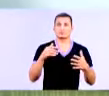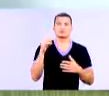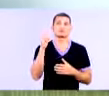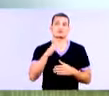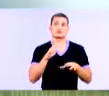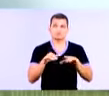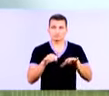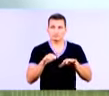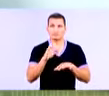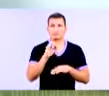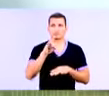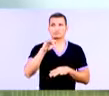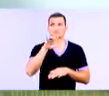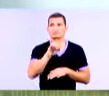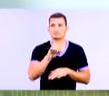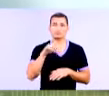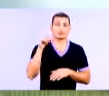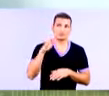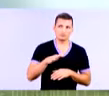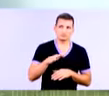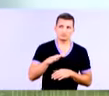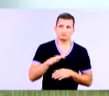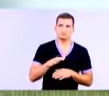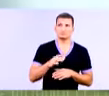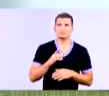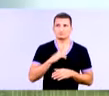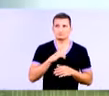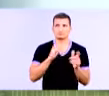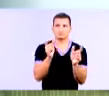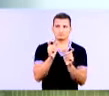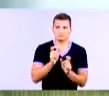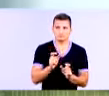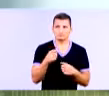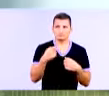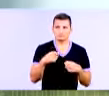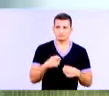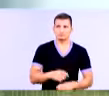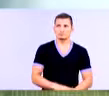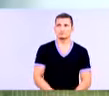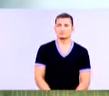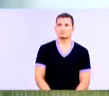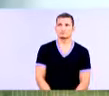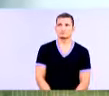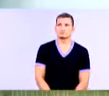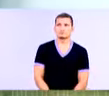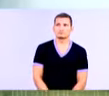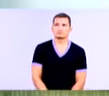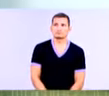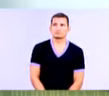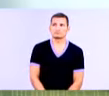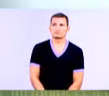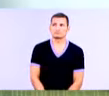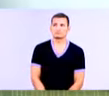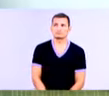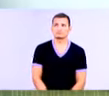meu código? Quem foi que mexeu na minha mesa? Né? Então, tem essa estrutura todinha para você tomar conta,